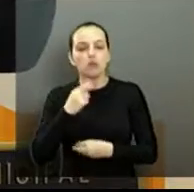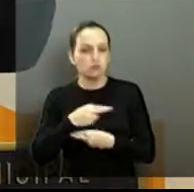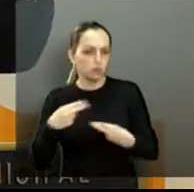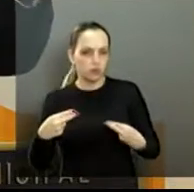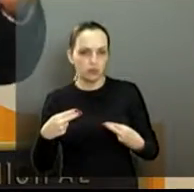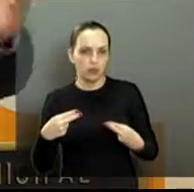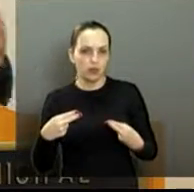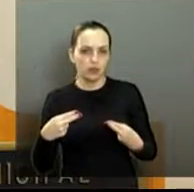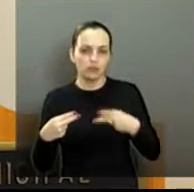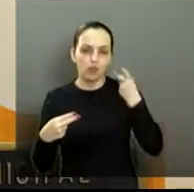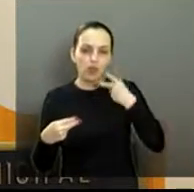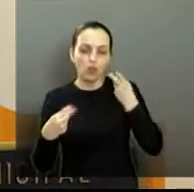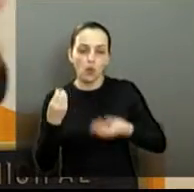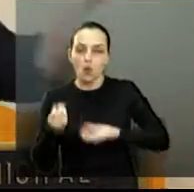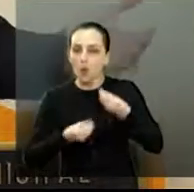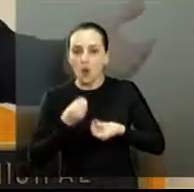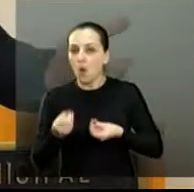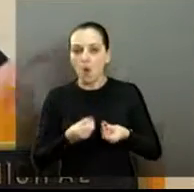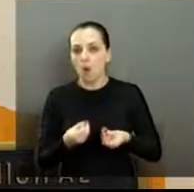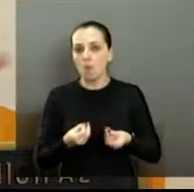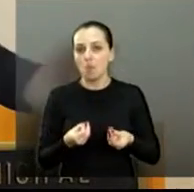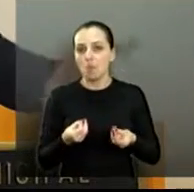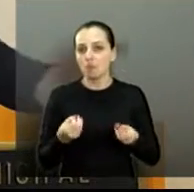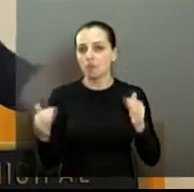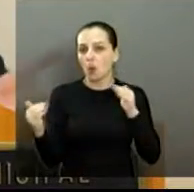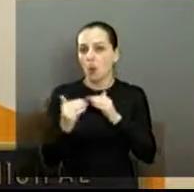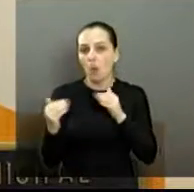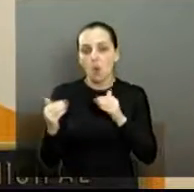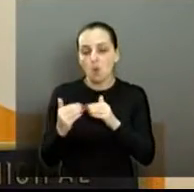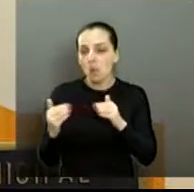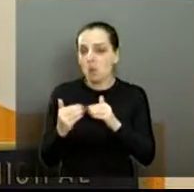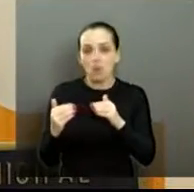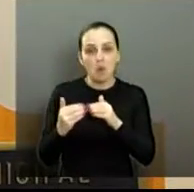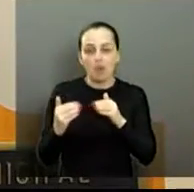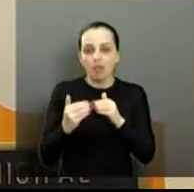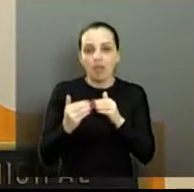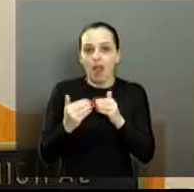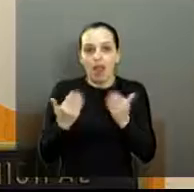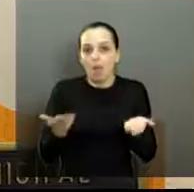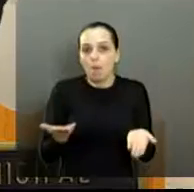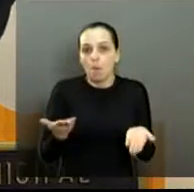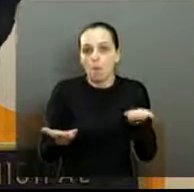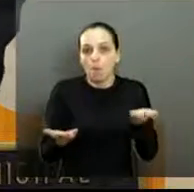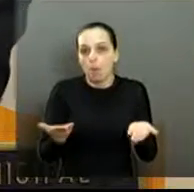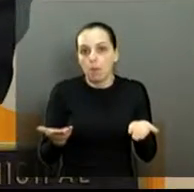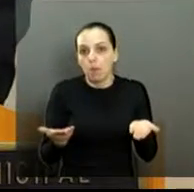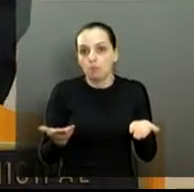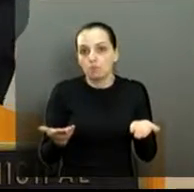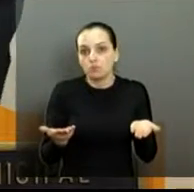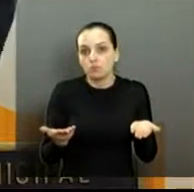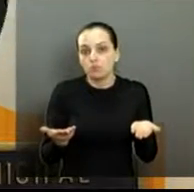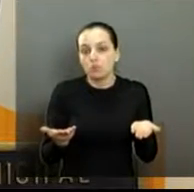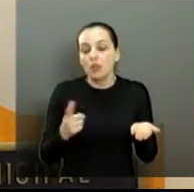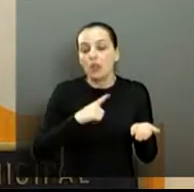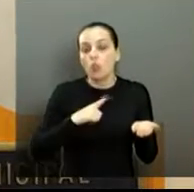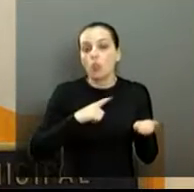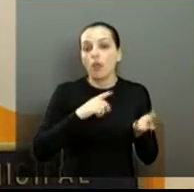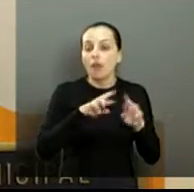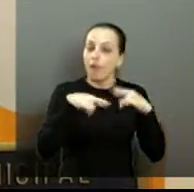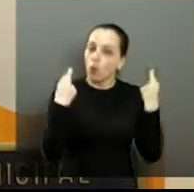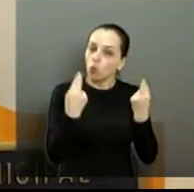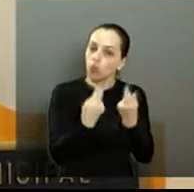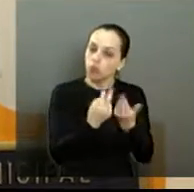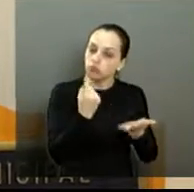difícil uma matéria dessa você concordar como funciona a 10 às vezes as coisas não sou chamado com uma certa as reuniões